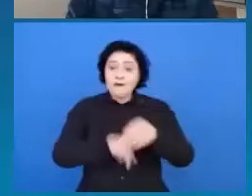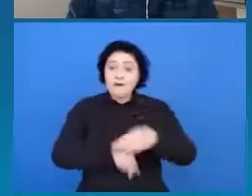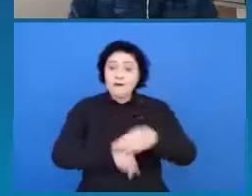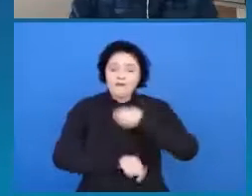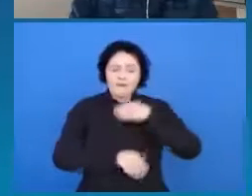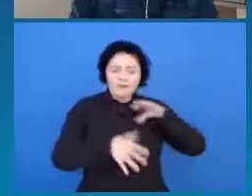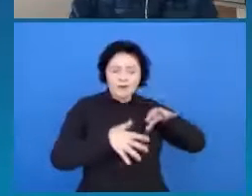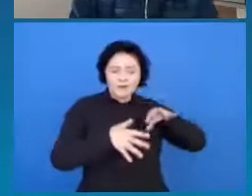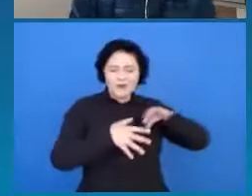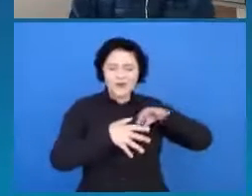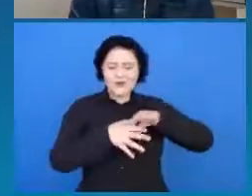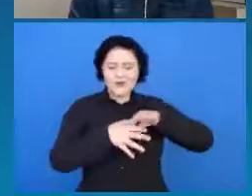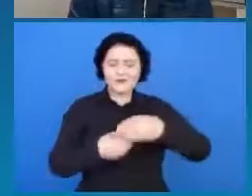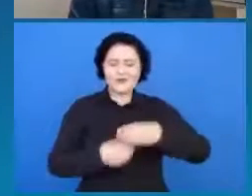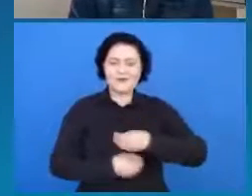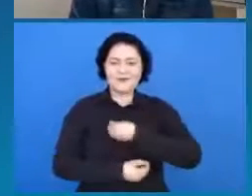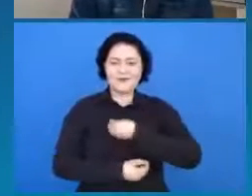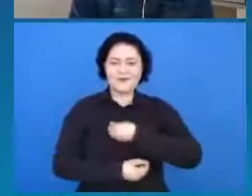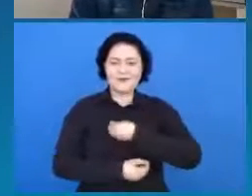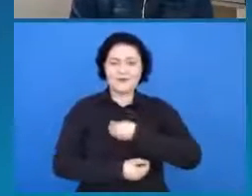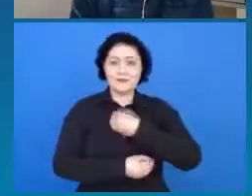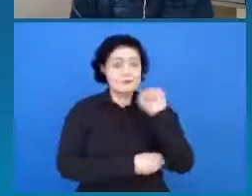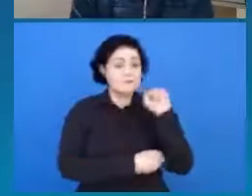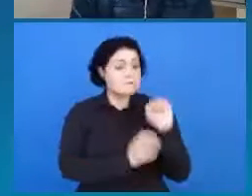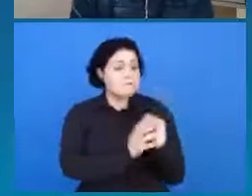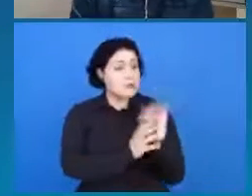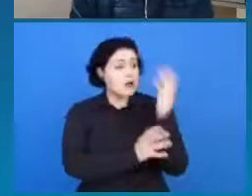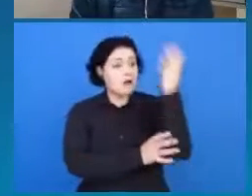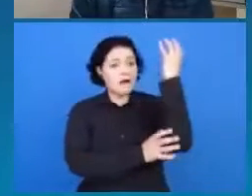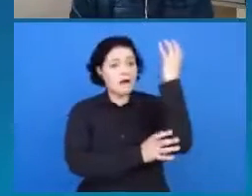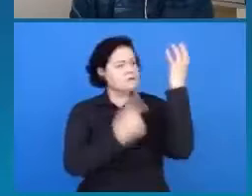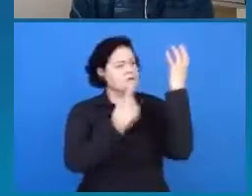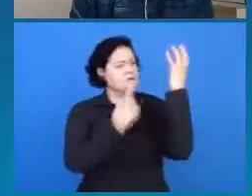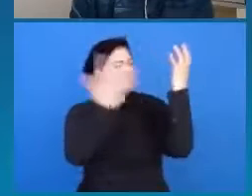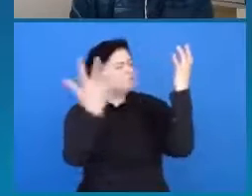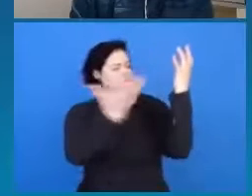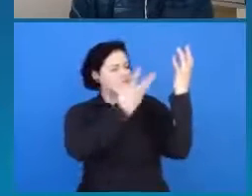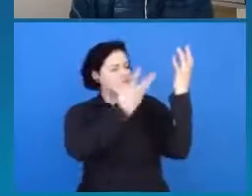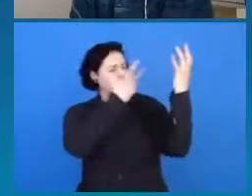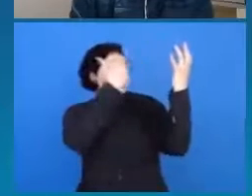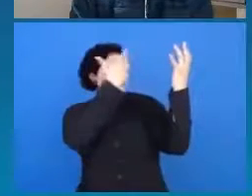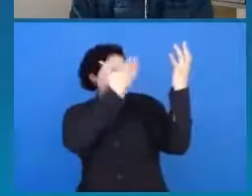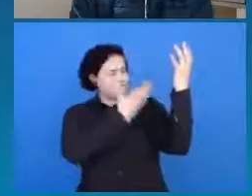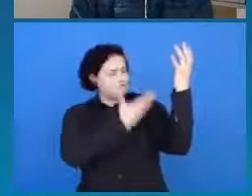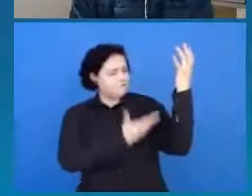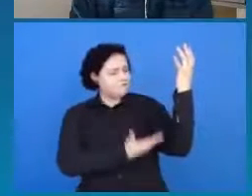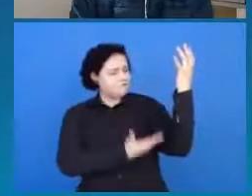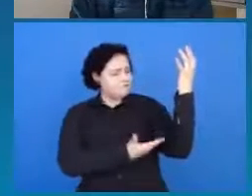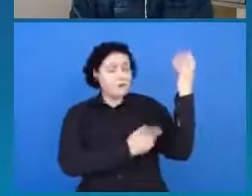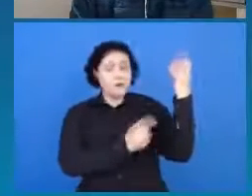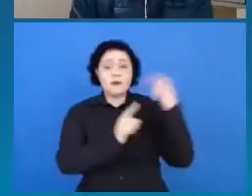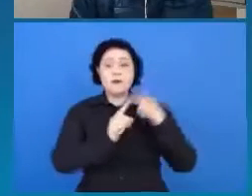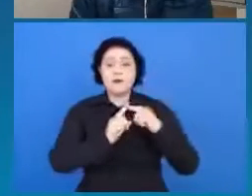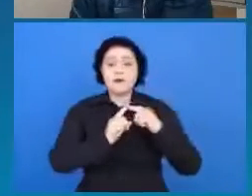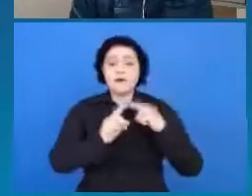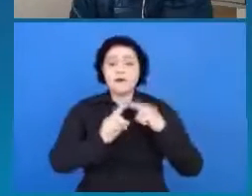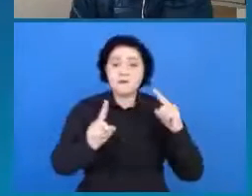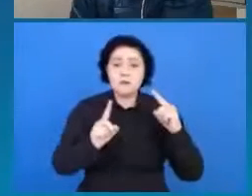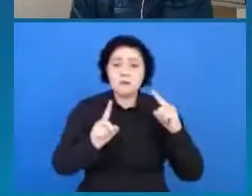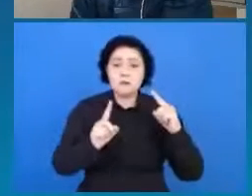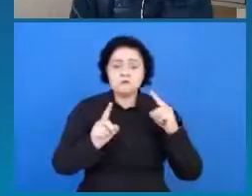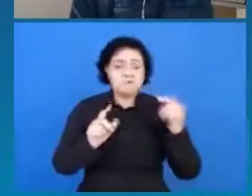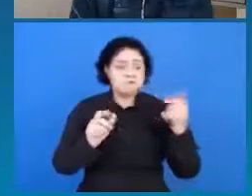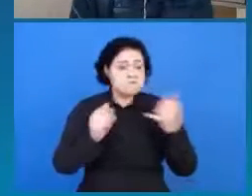soma a vida árvore nunca foi tão exuberante E no entanto sem avisar